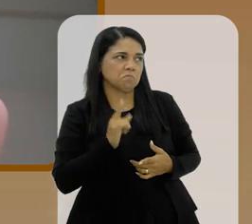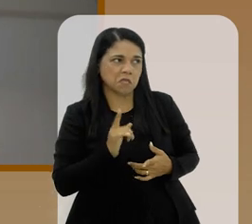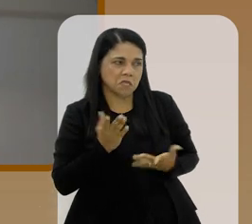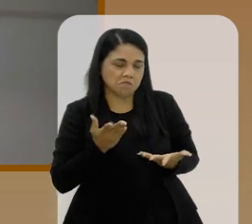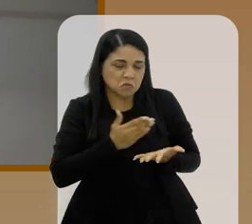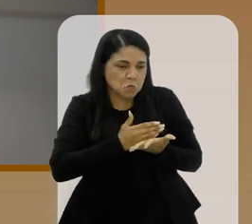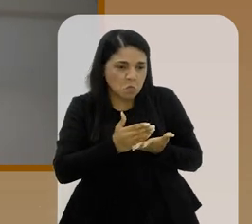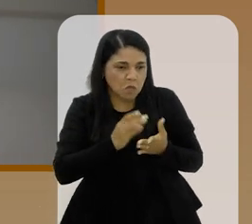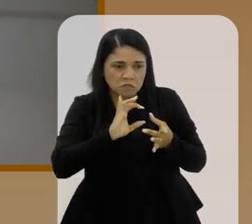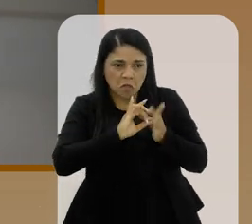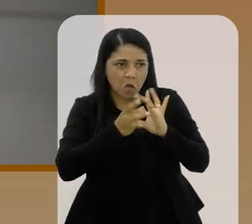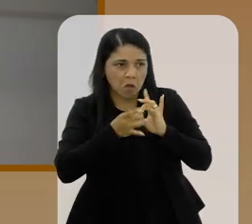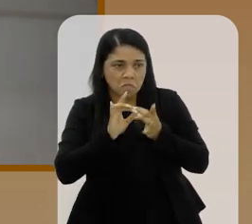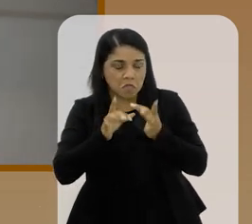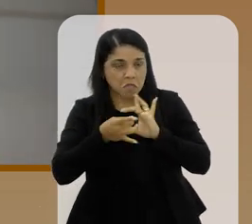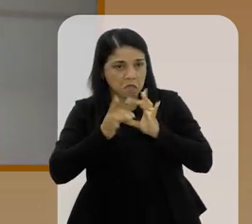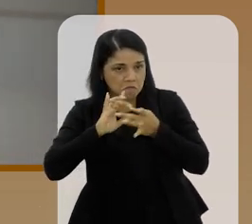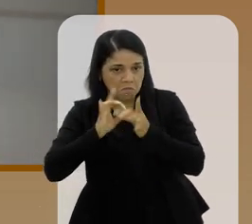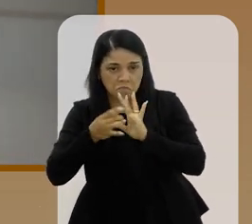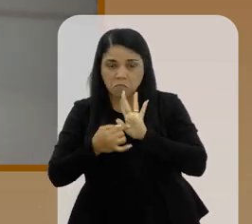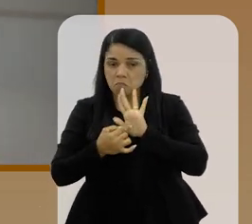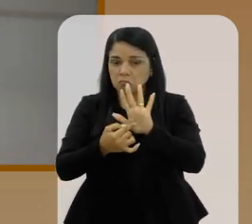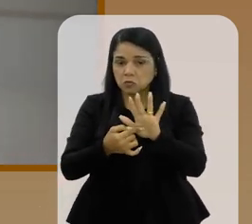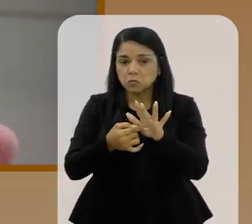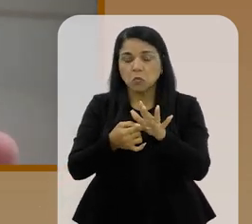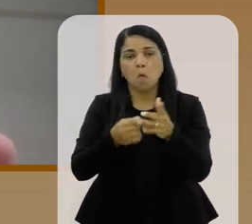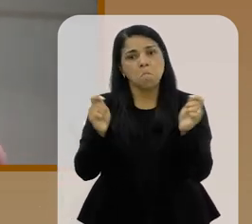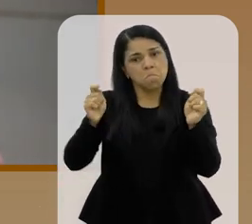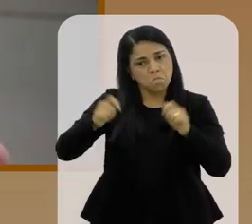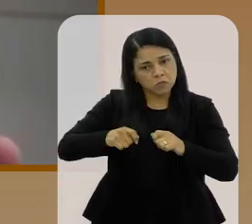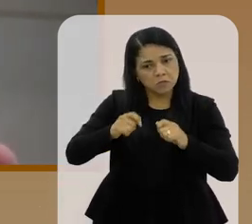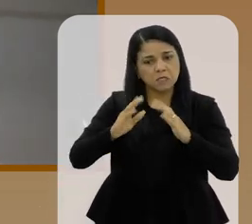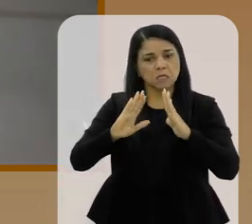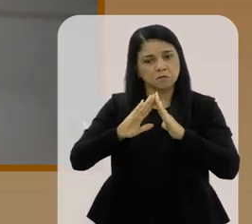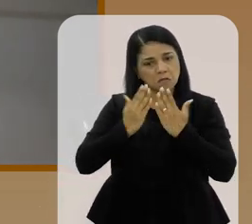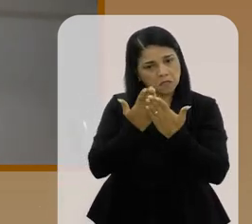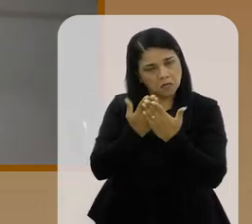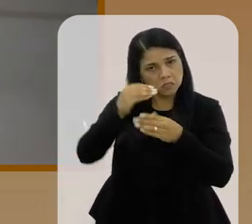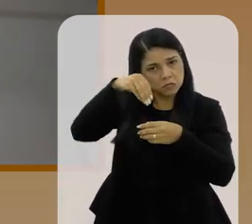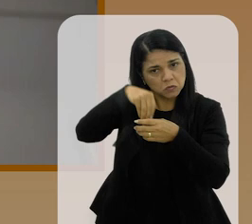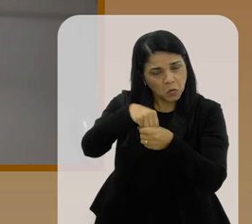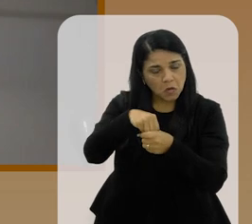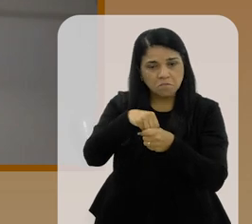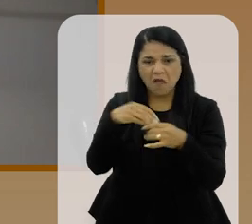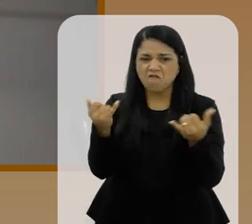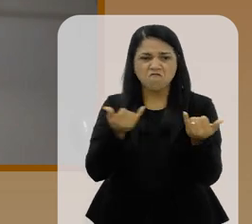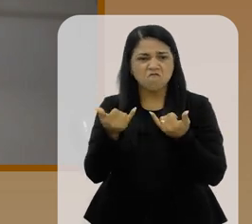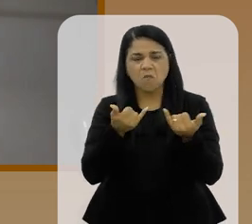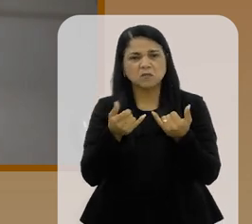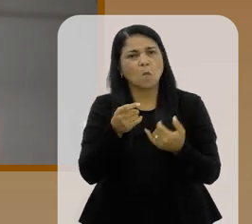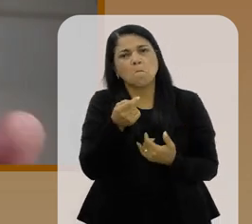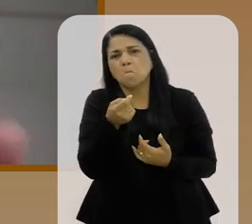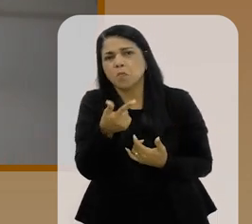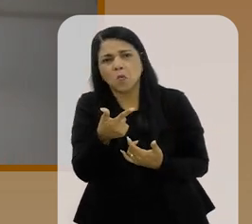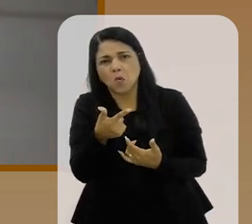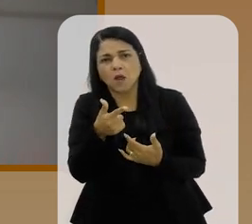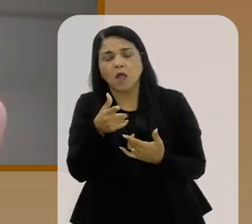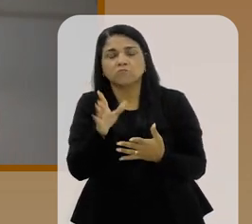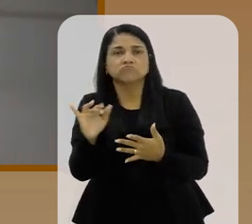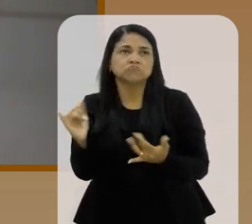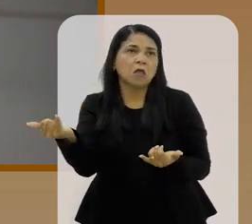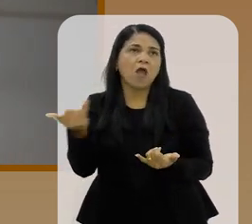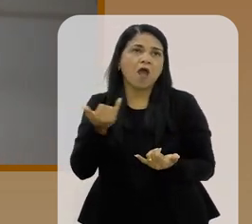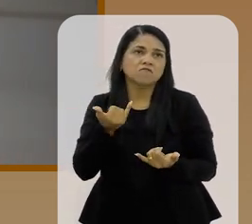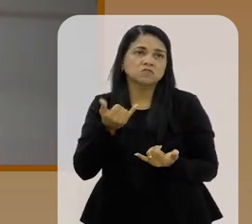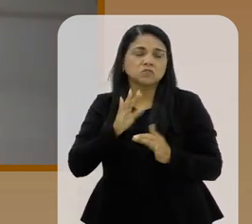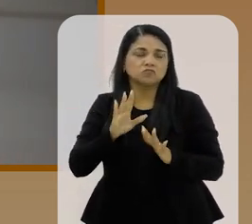nem sabia muita coisa. A Olimpíada foi apresentada como algo que poderíamos fazer na escola sem darem muitas informações. De um dia falaram, vai